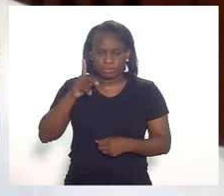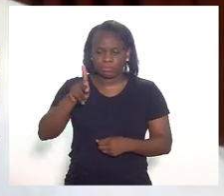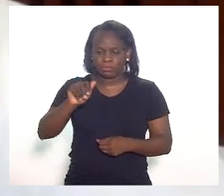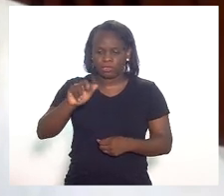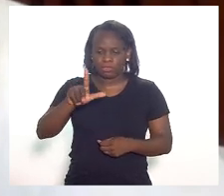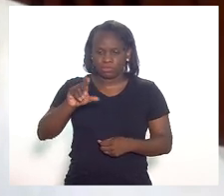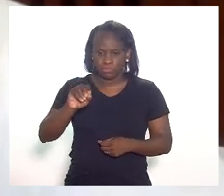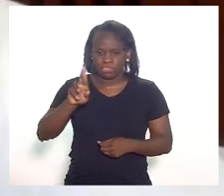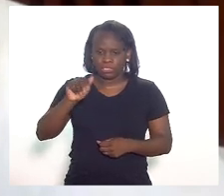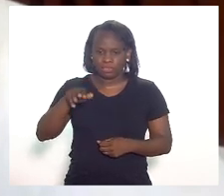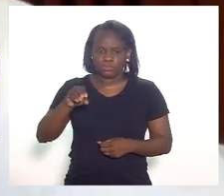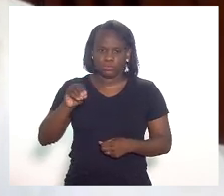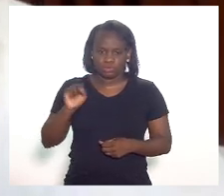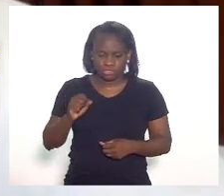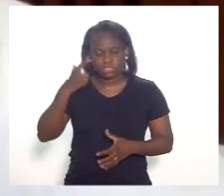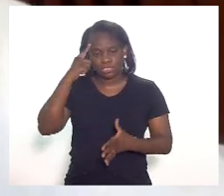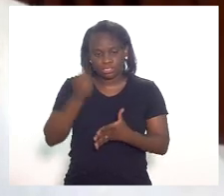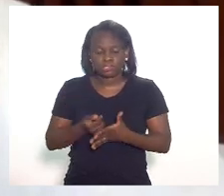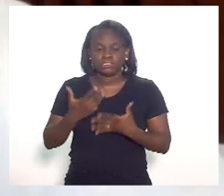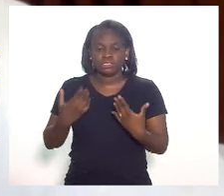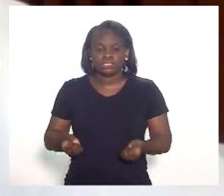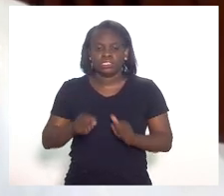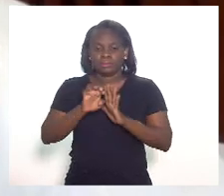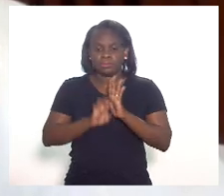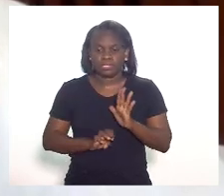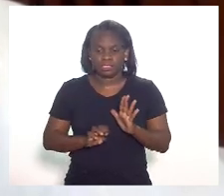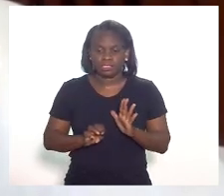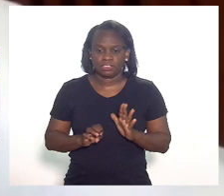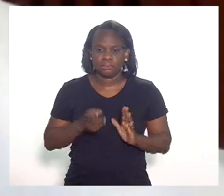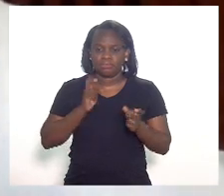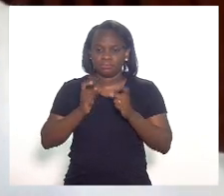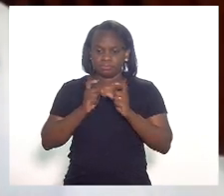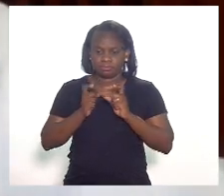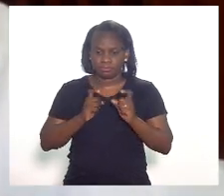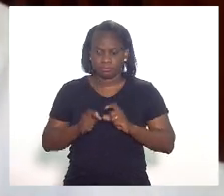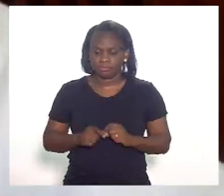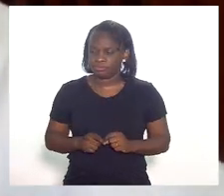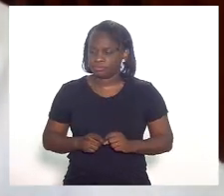O parecer é favorável às emendas. Em discussão.